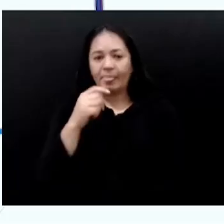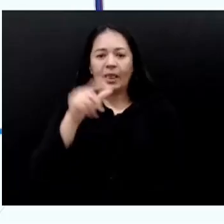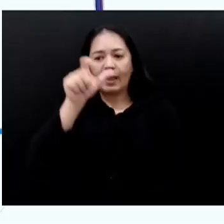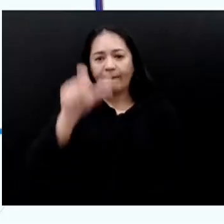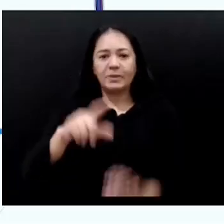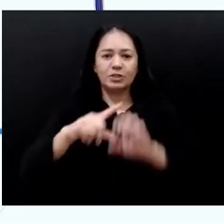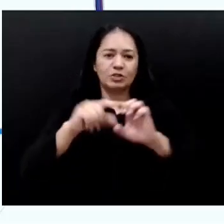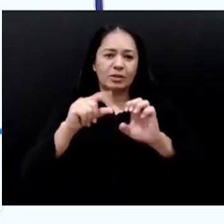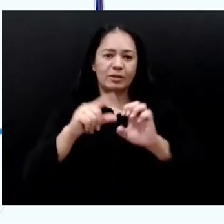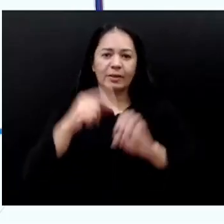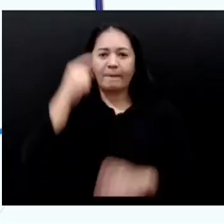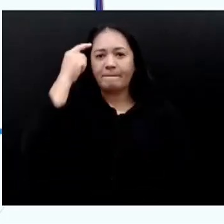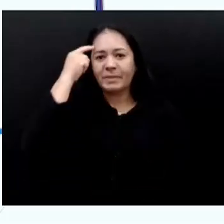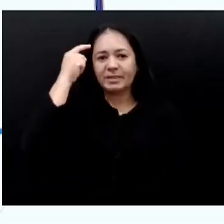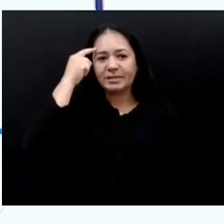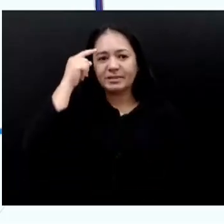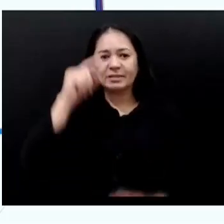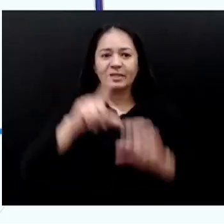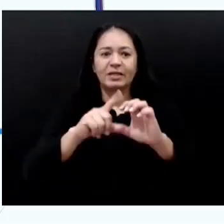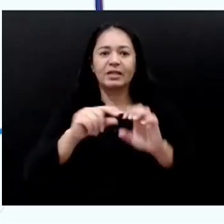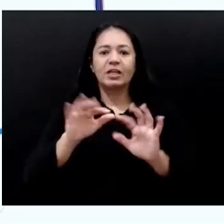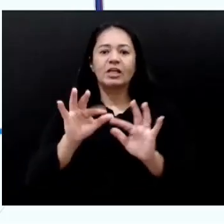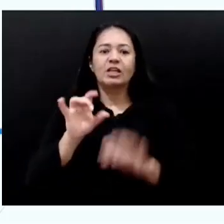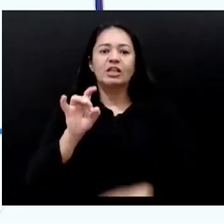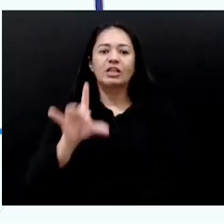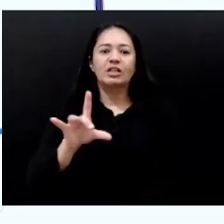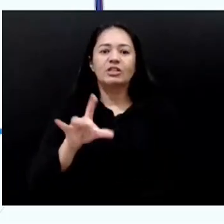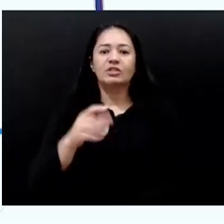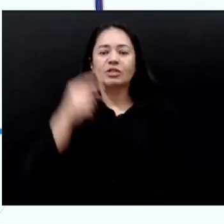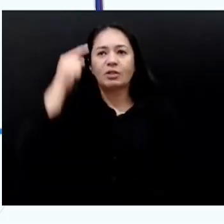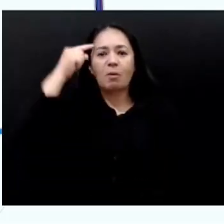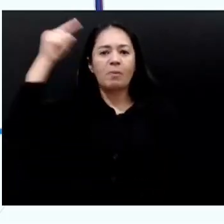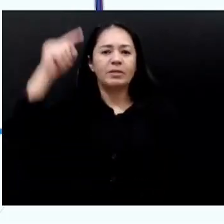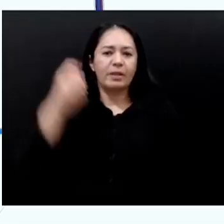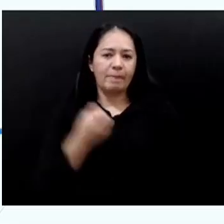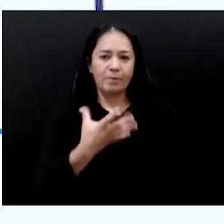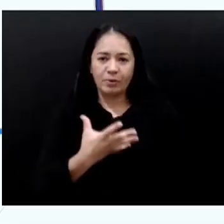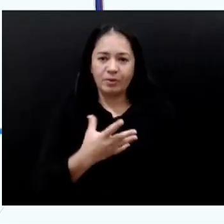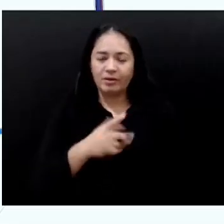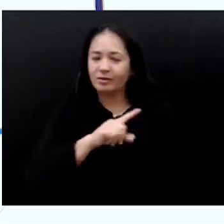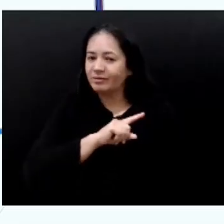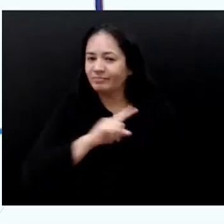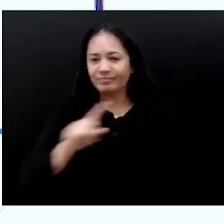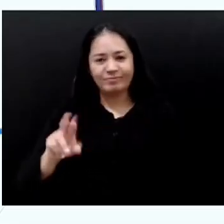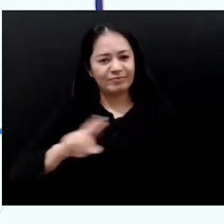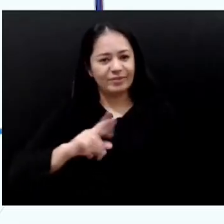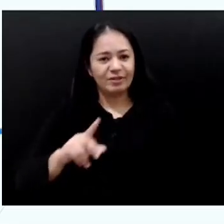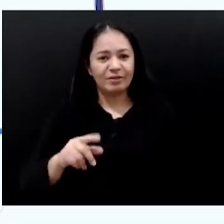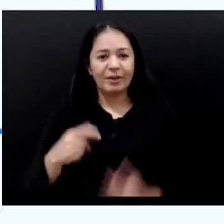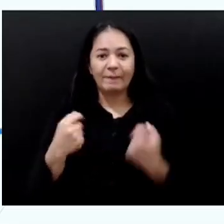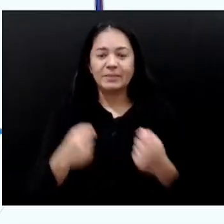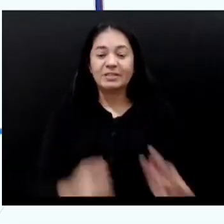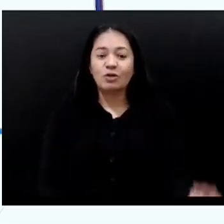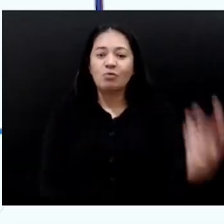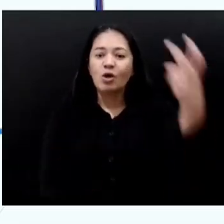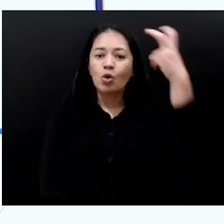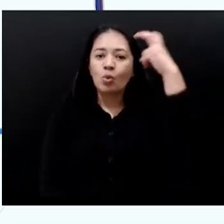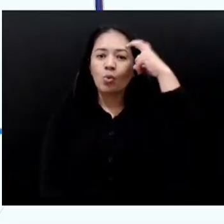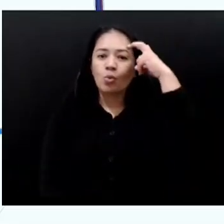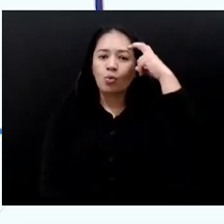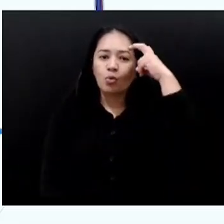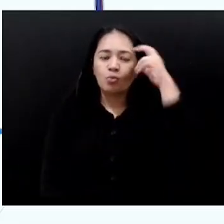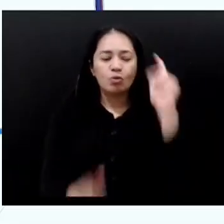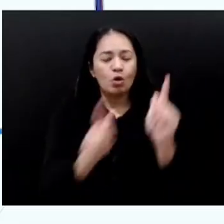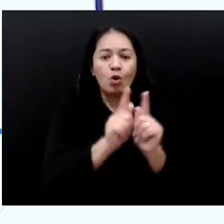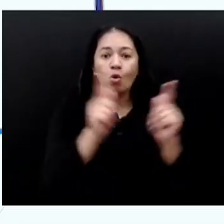empreender é simplesmente ter uma boa ideia. Empreender, gente, é ter uma cultura, é ter uma equipe, é ser um bom